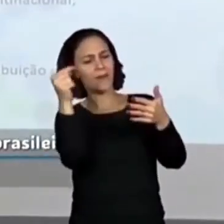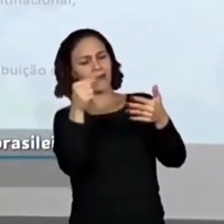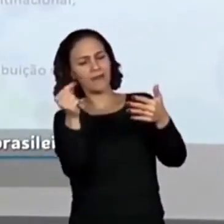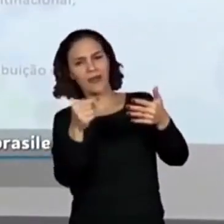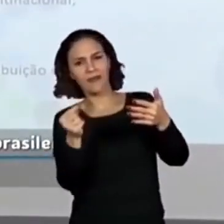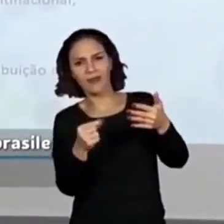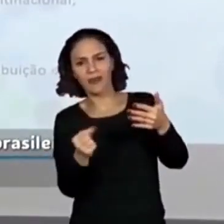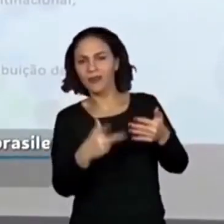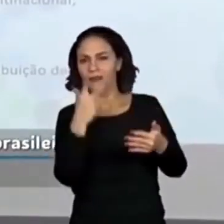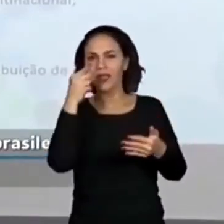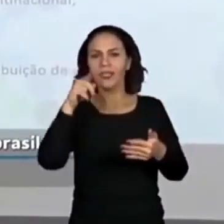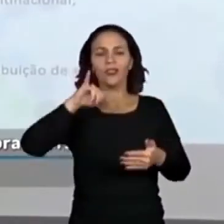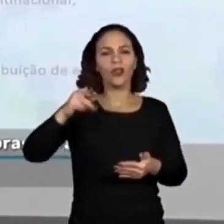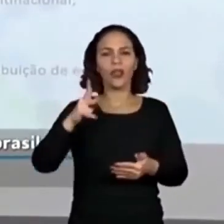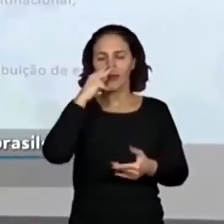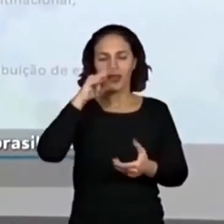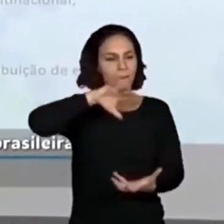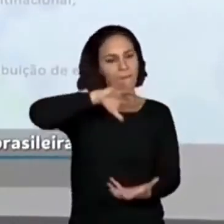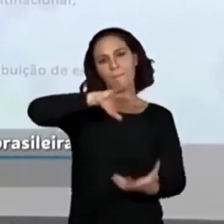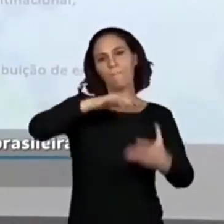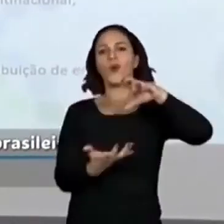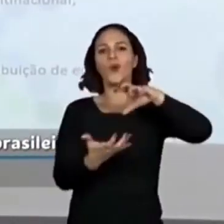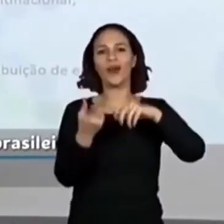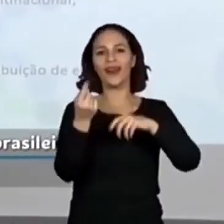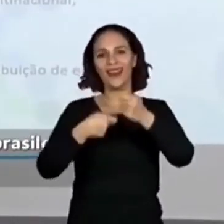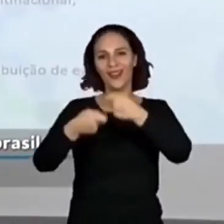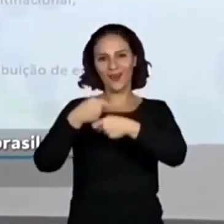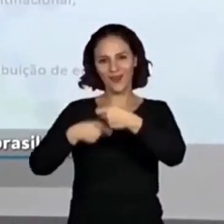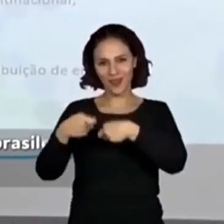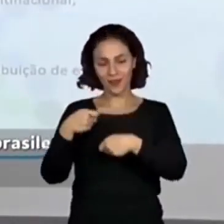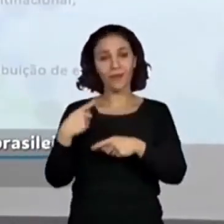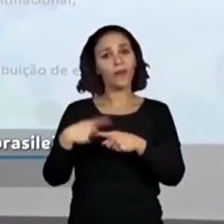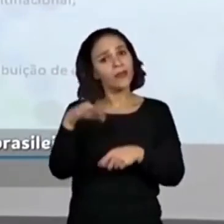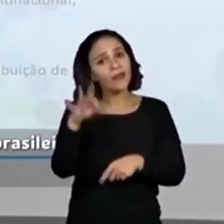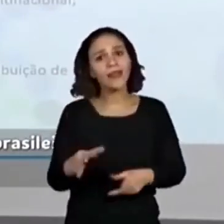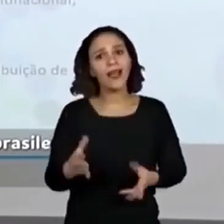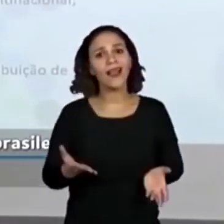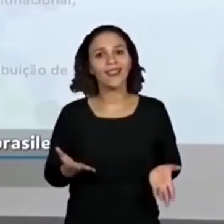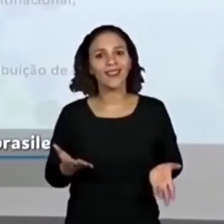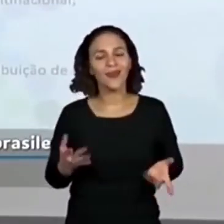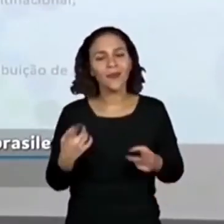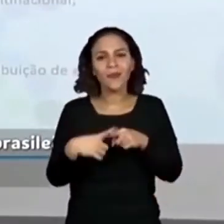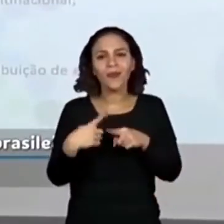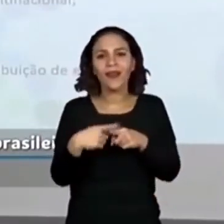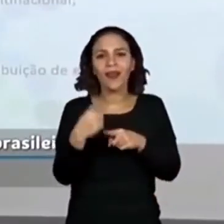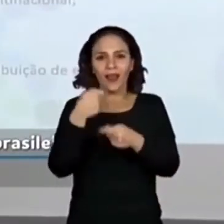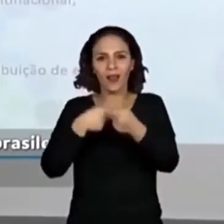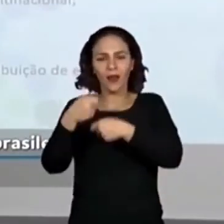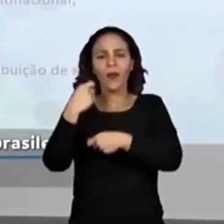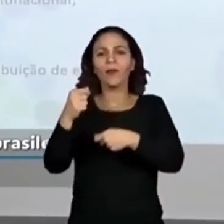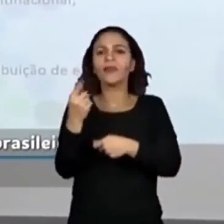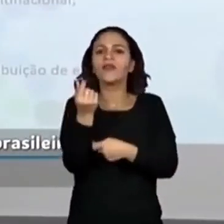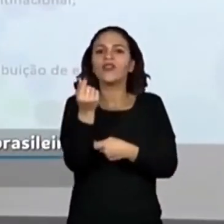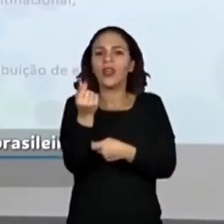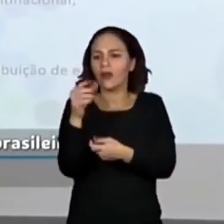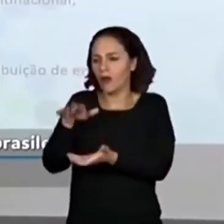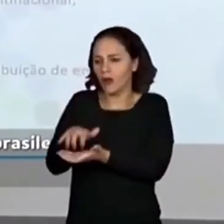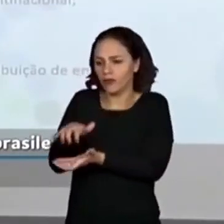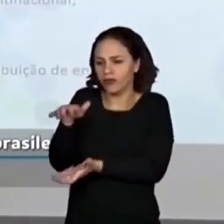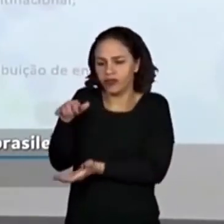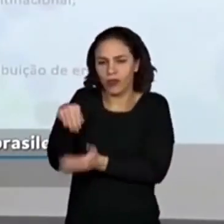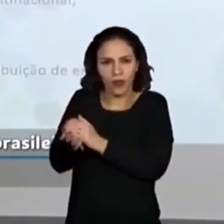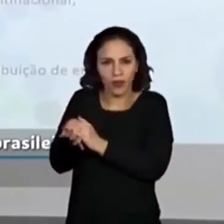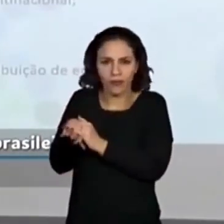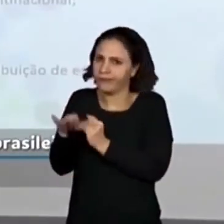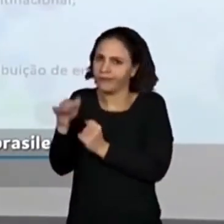deu uma chacoalhada na economia. E está certo, porque a economia ela precisa do dinheiro em circulação. E